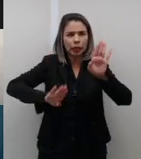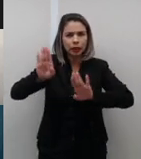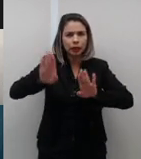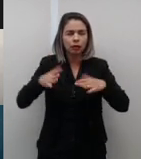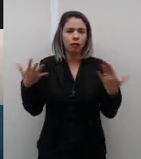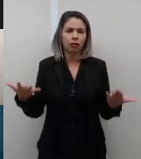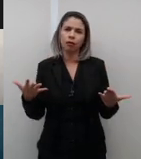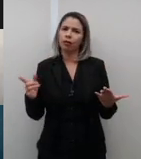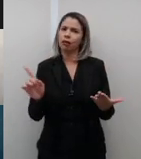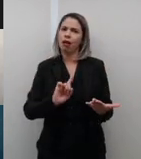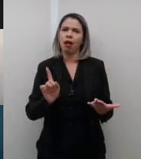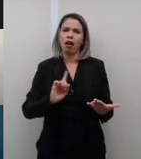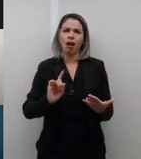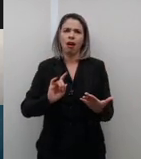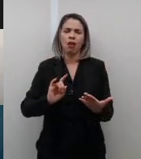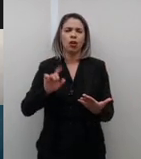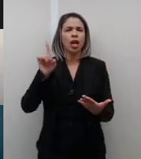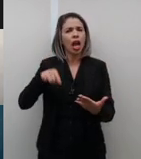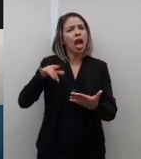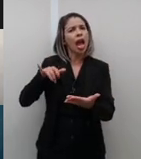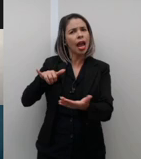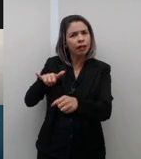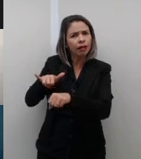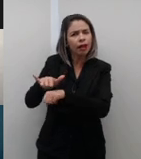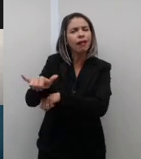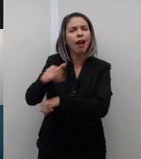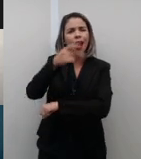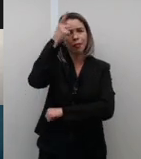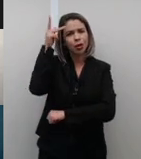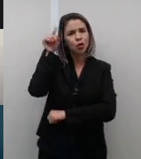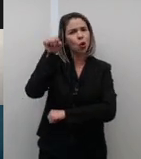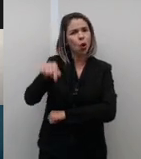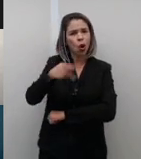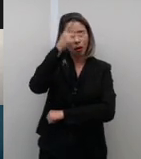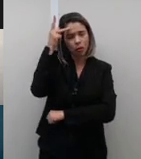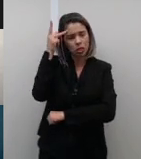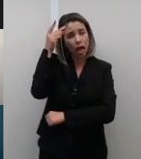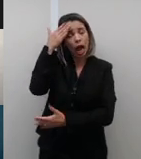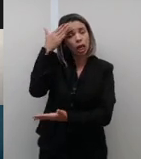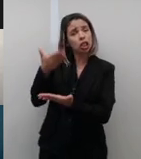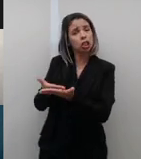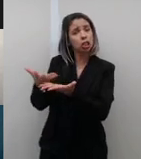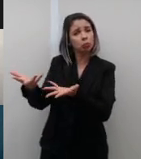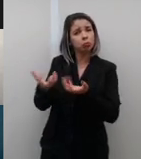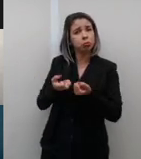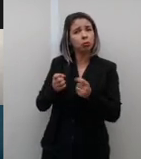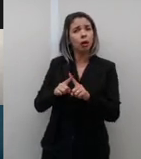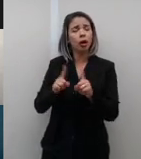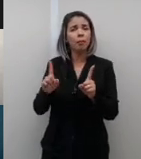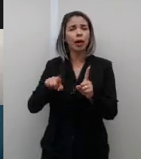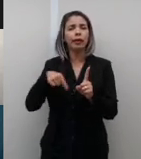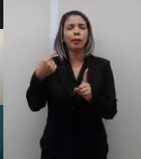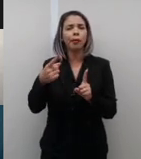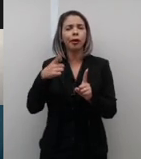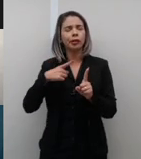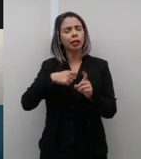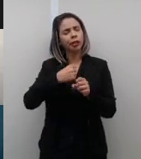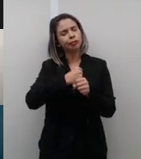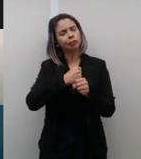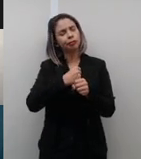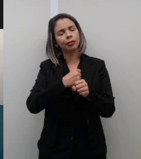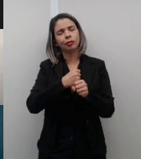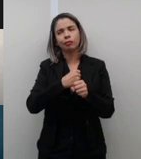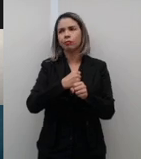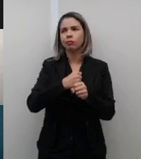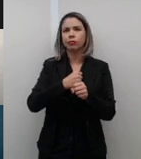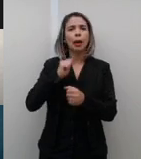os serviços às suas próprias expensas, acreditando que vai receber, e depois de tudo isso, depois de passar os anos, simplesmente deixar de pagar